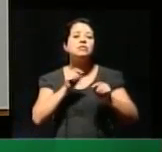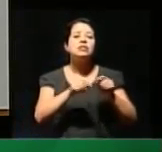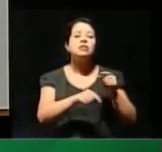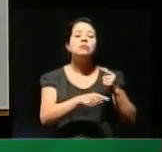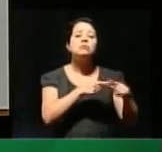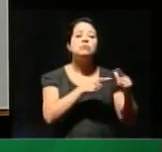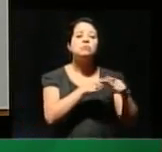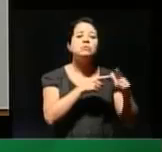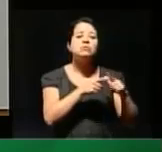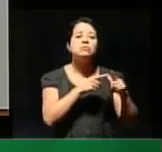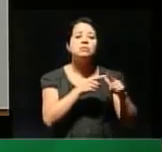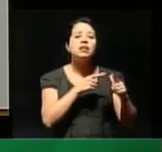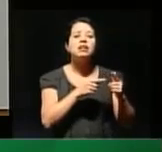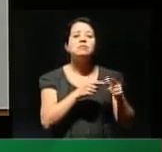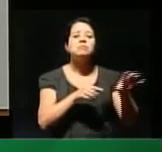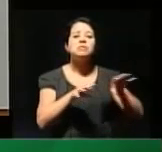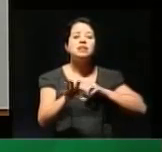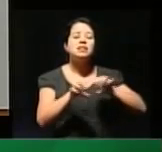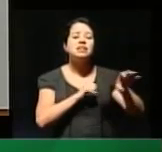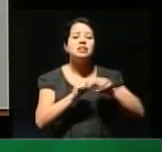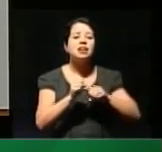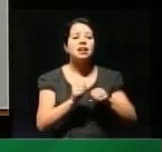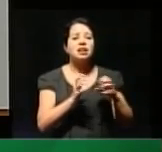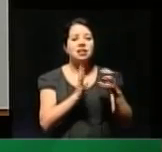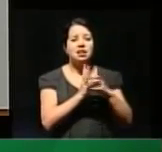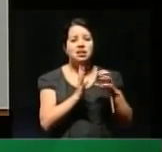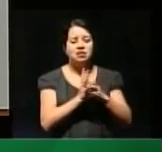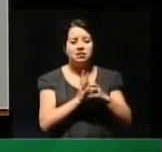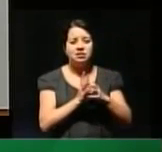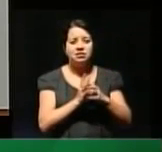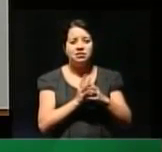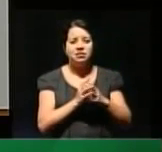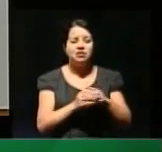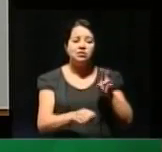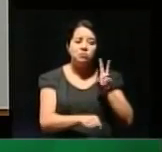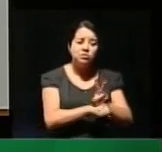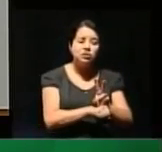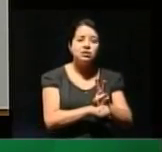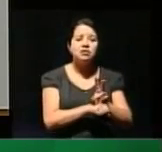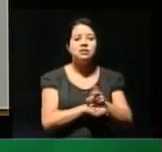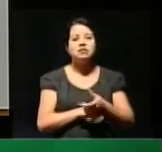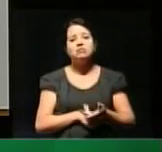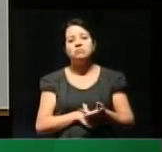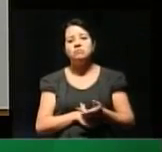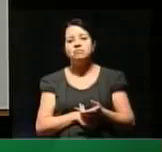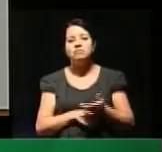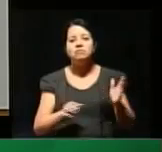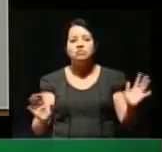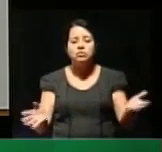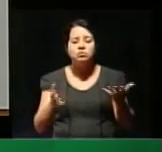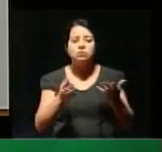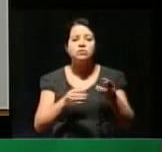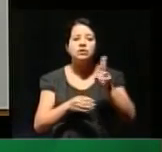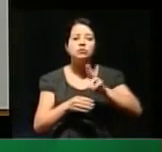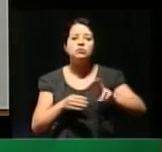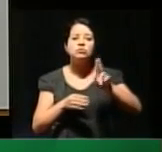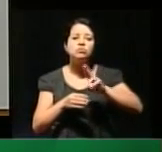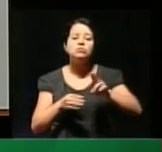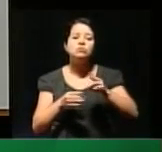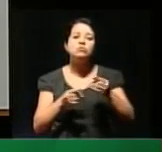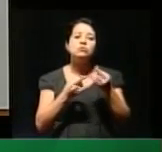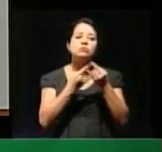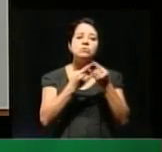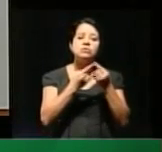aumentar o comportamento de proteção. Português meio esquisito. Por exemplo, promover o uso correto e consistente de